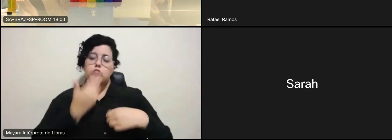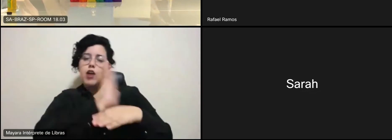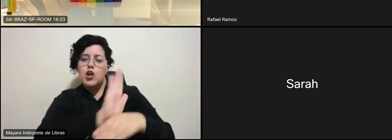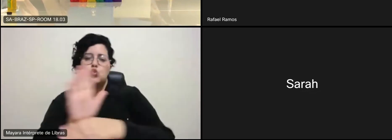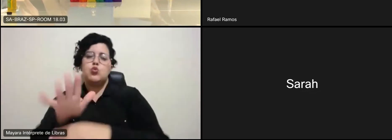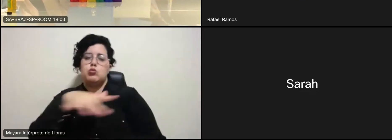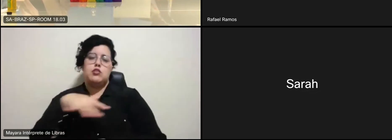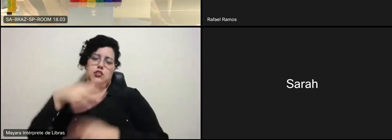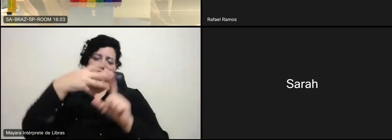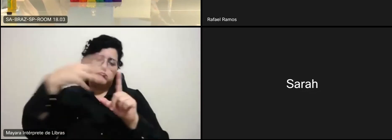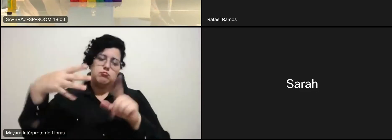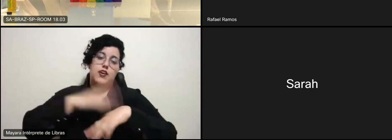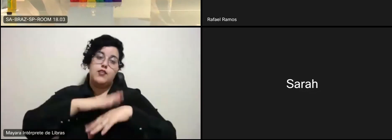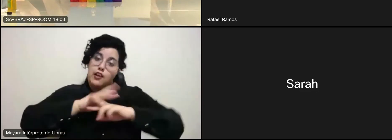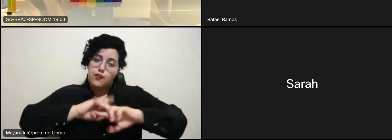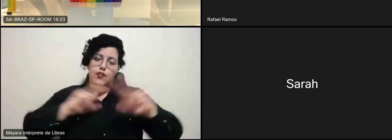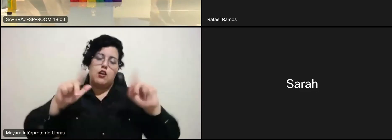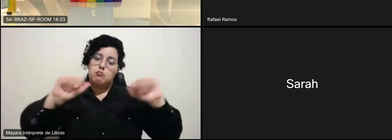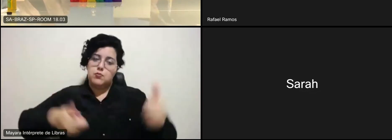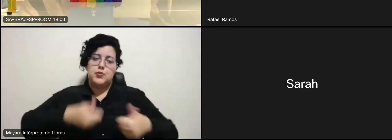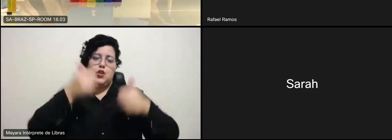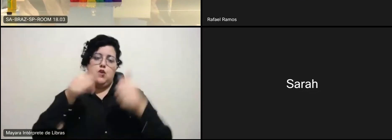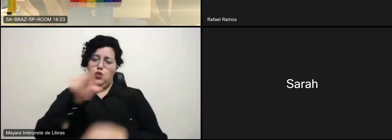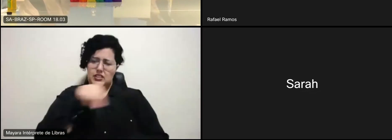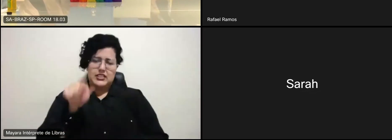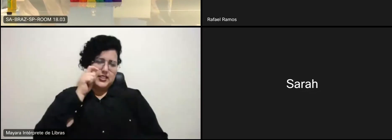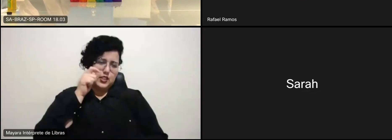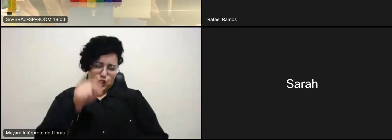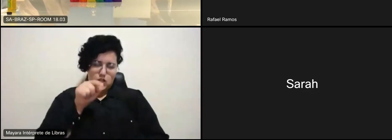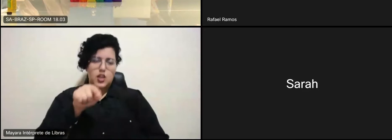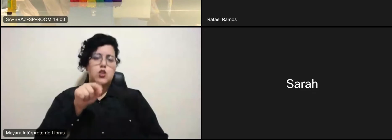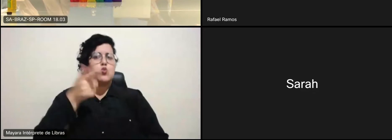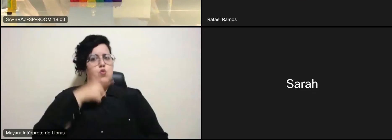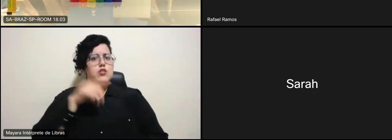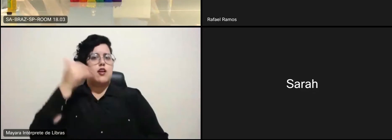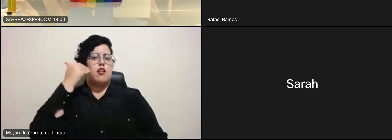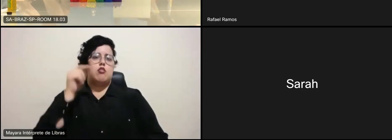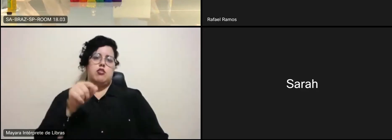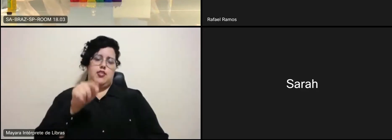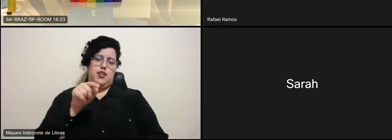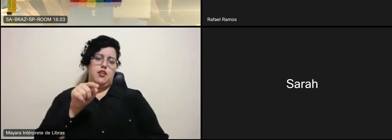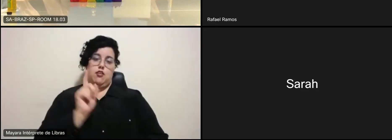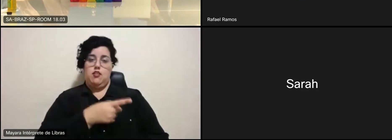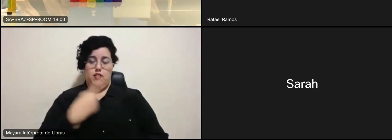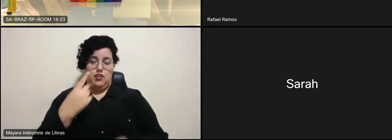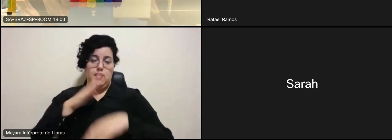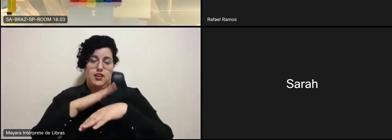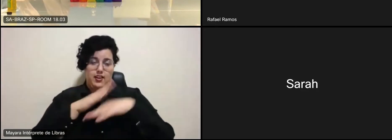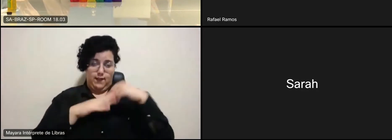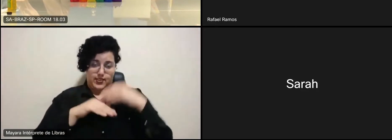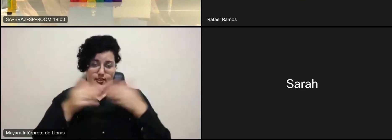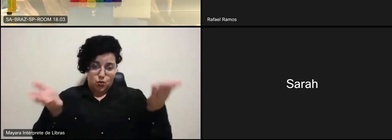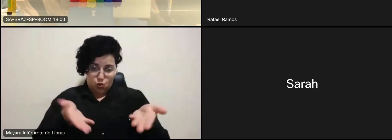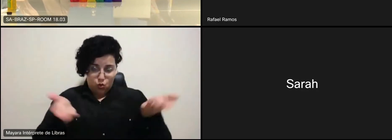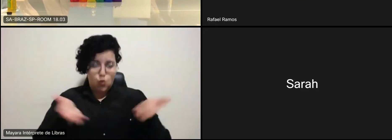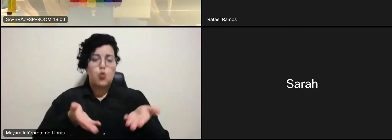a diferença, né? Então, espero que quem esteja assistindo a gente consiga enxergar que para a gente estar falando aqui hoje,